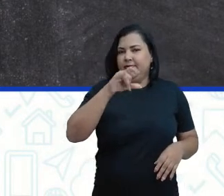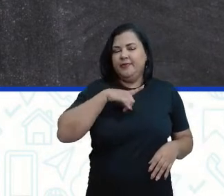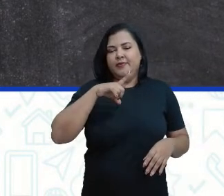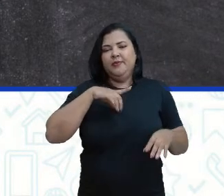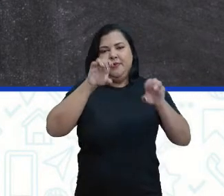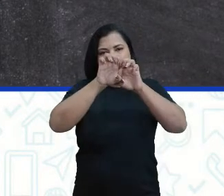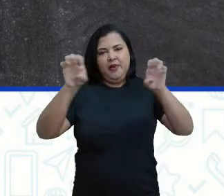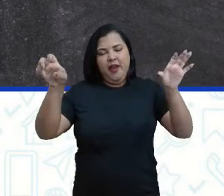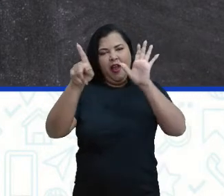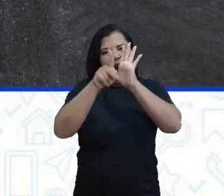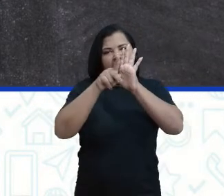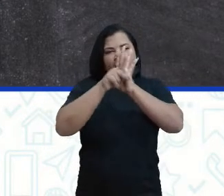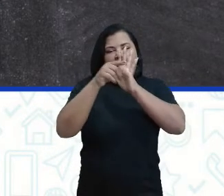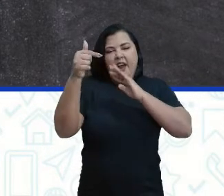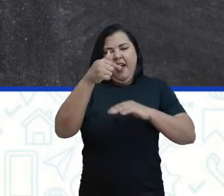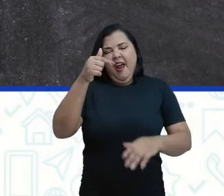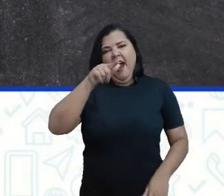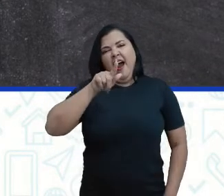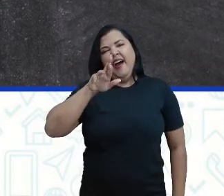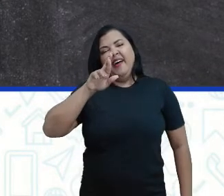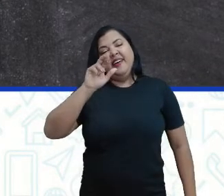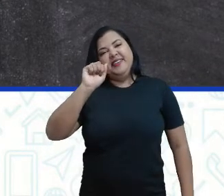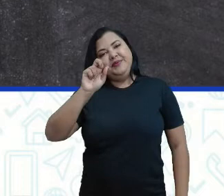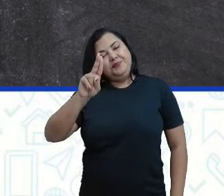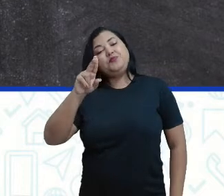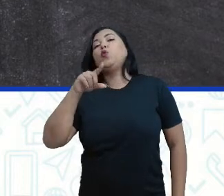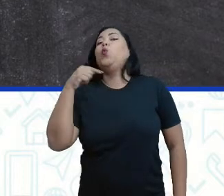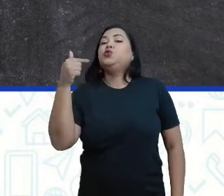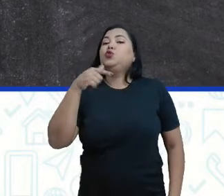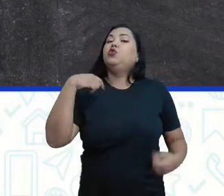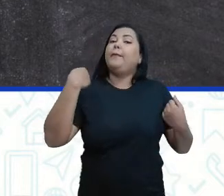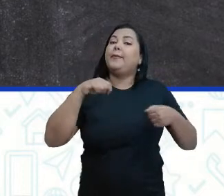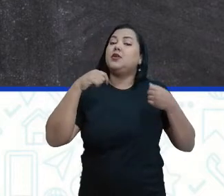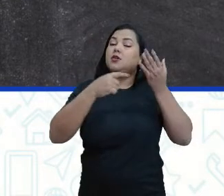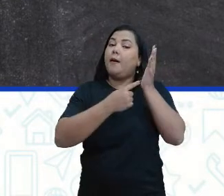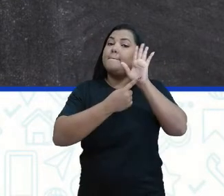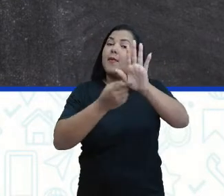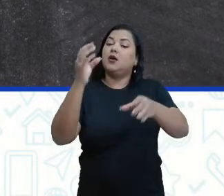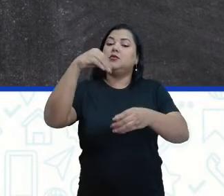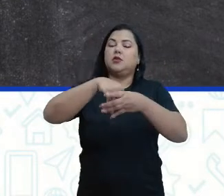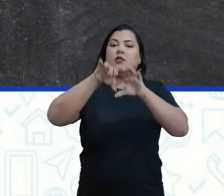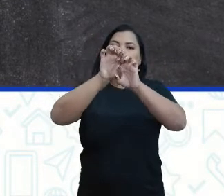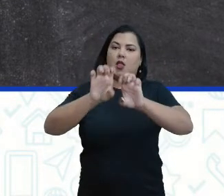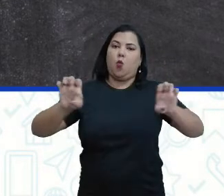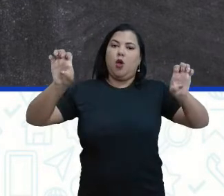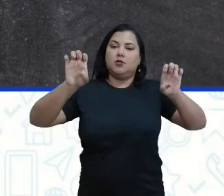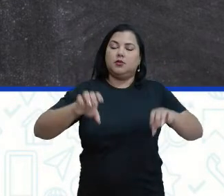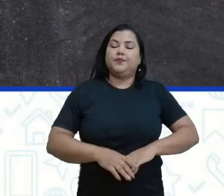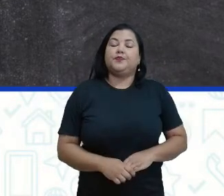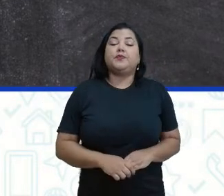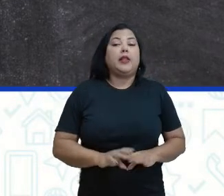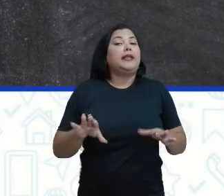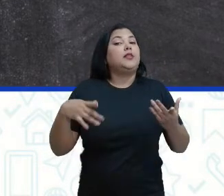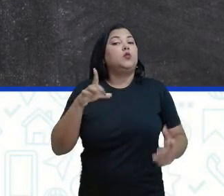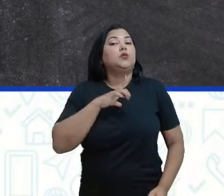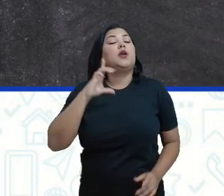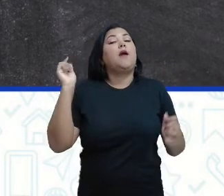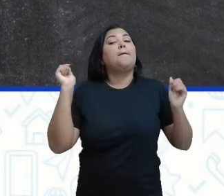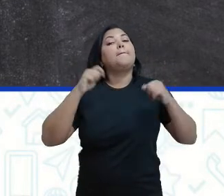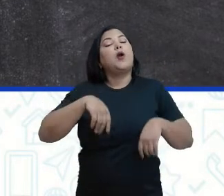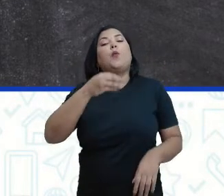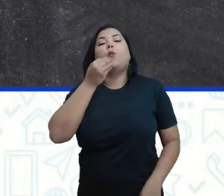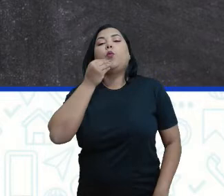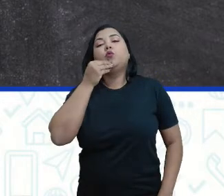segundo grau, esse grau 2, ele tem que aparecer na minha equação. Então, existe a possibilidade de